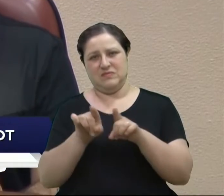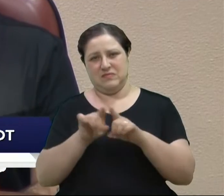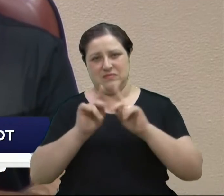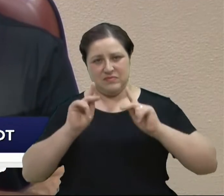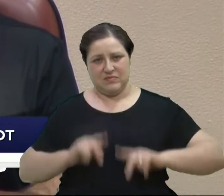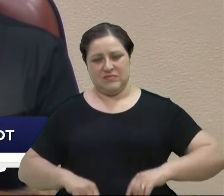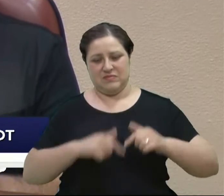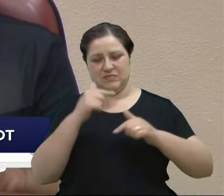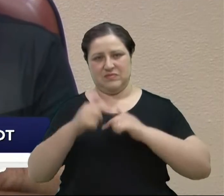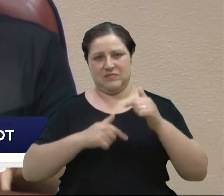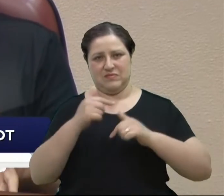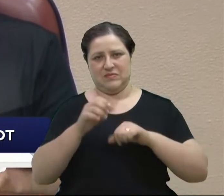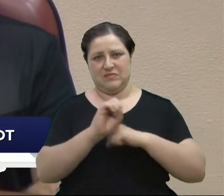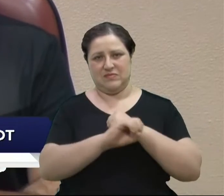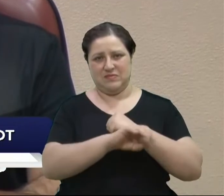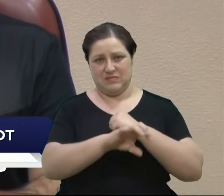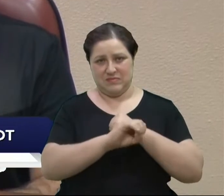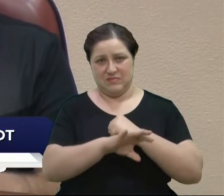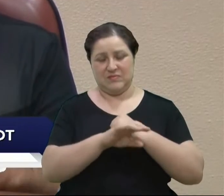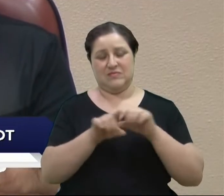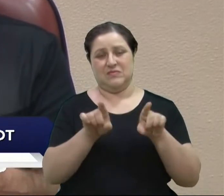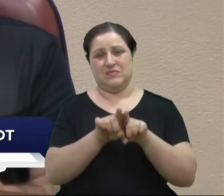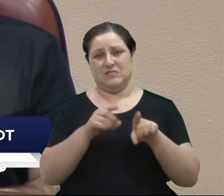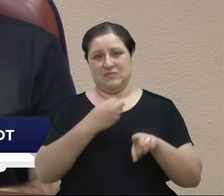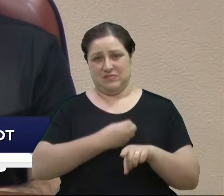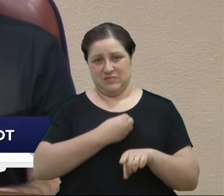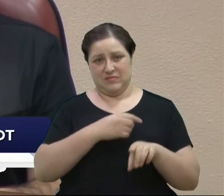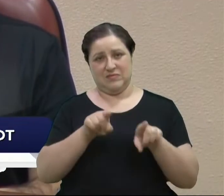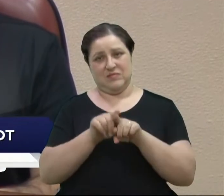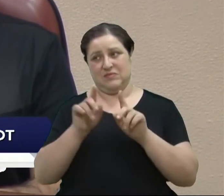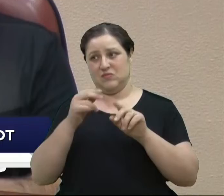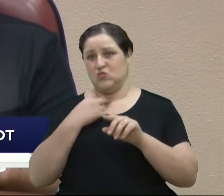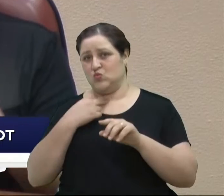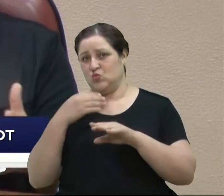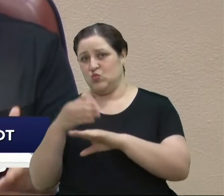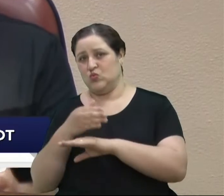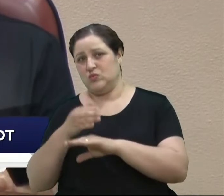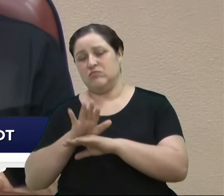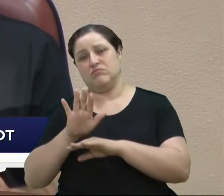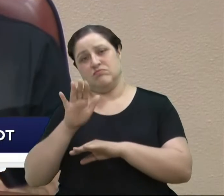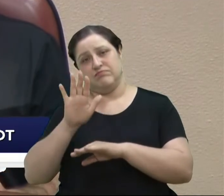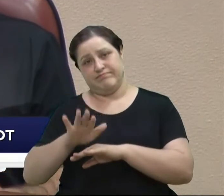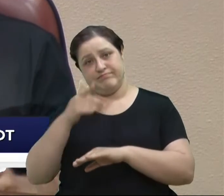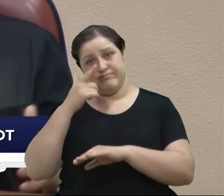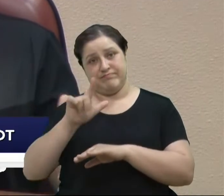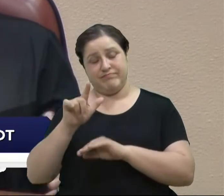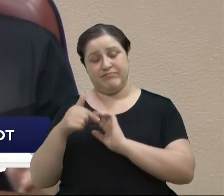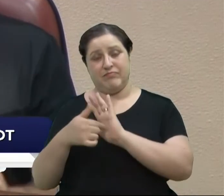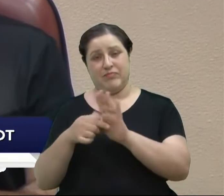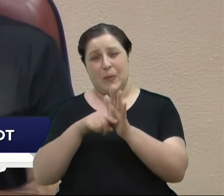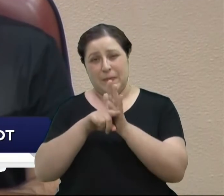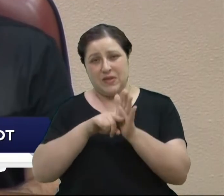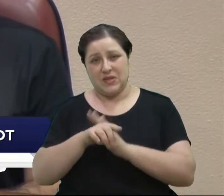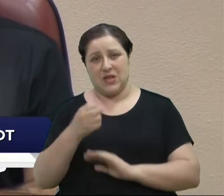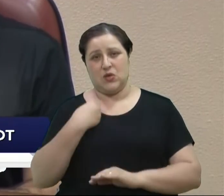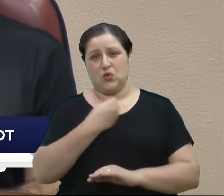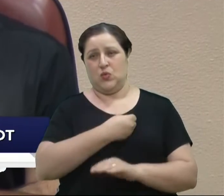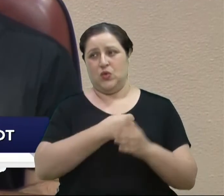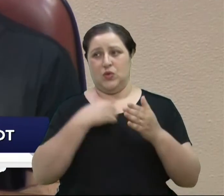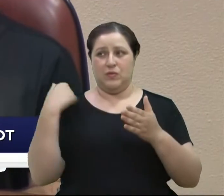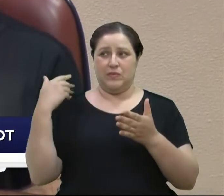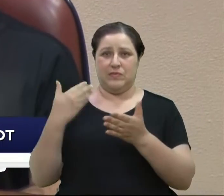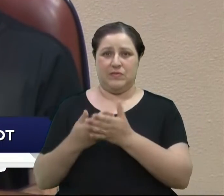puderam estar aqui, mas ajudaram a elucidar esses números, né, nas últimas semanas,